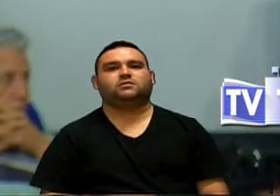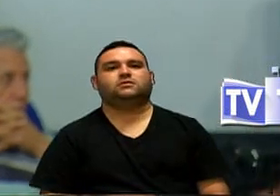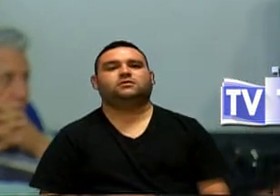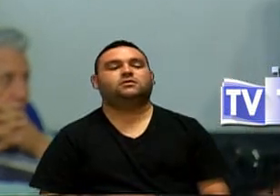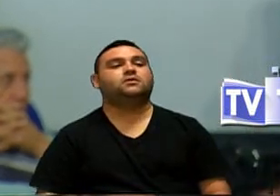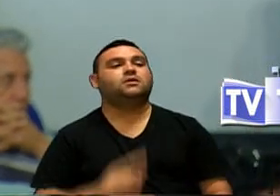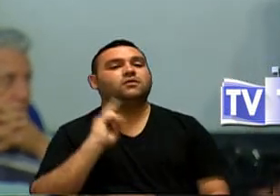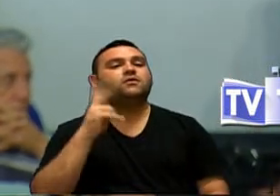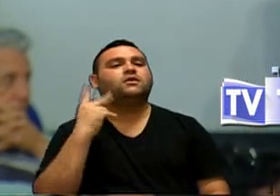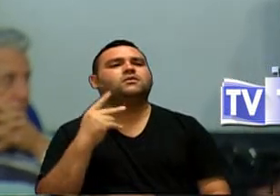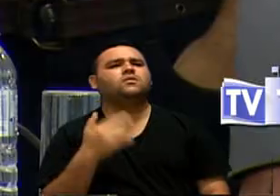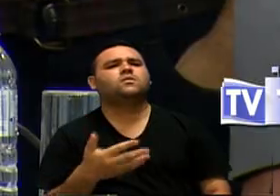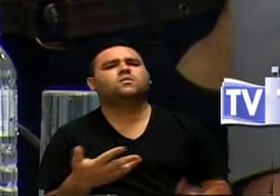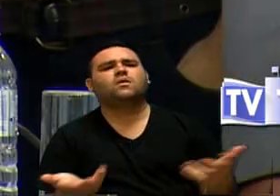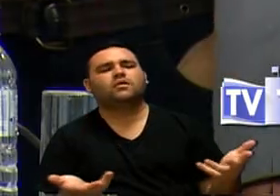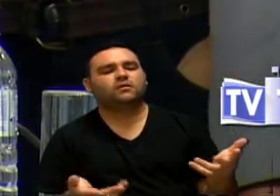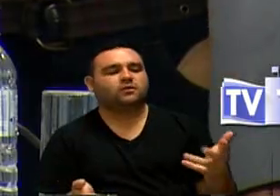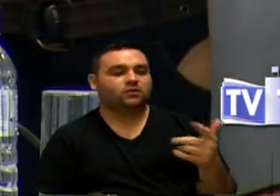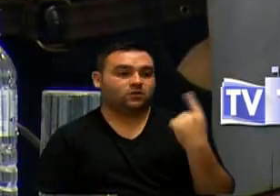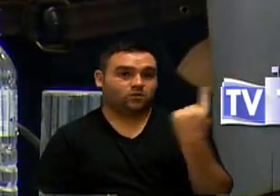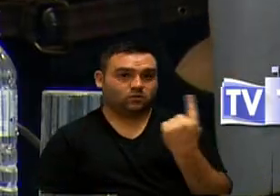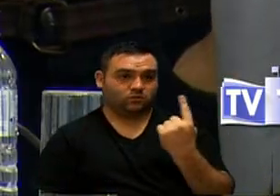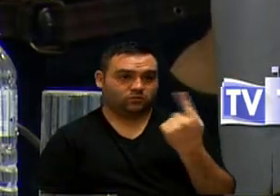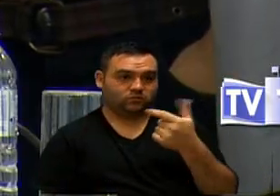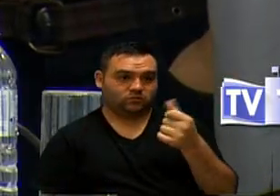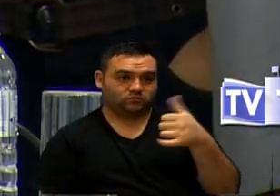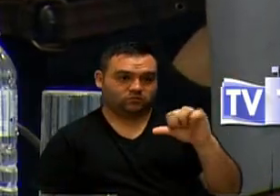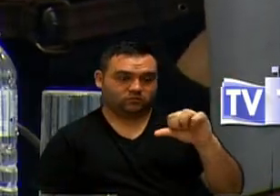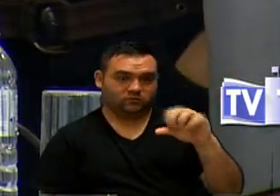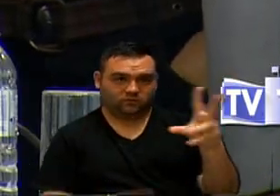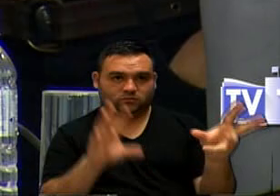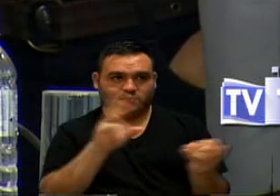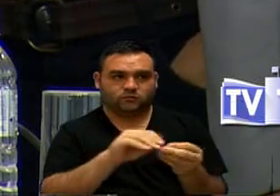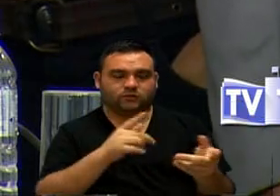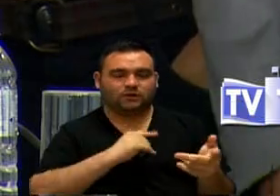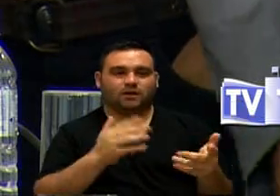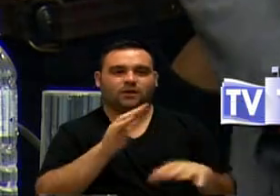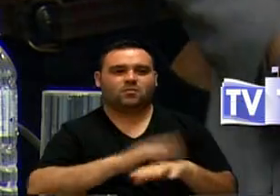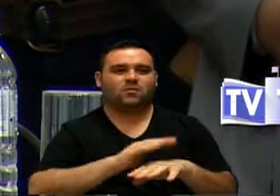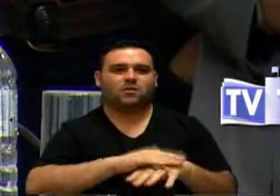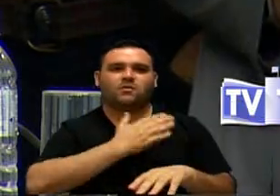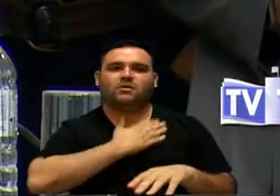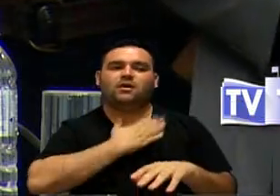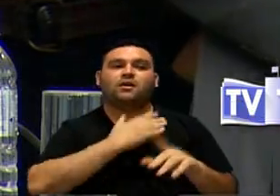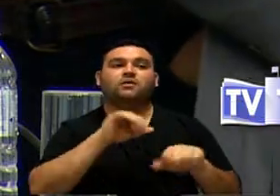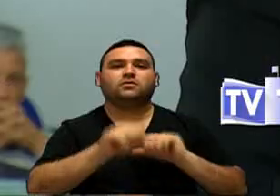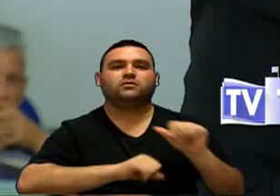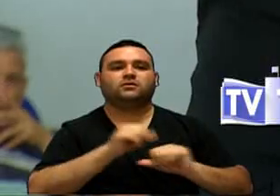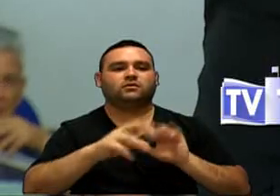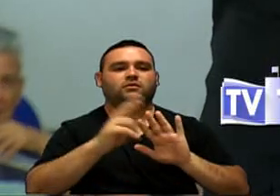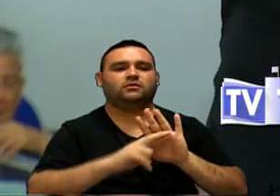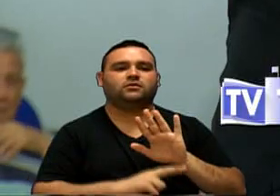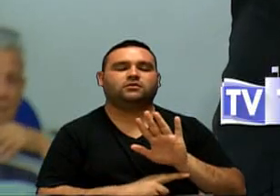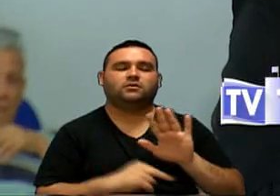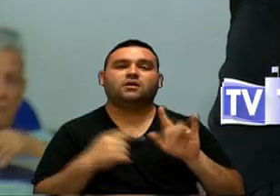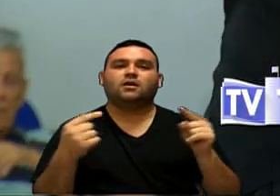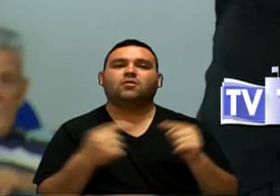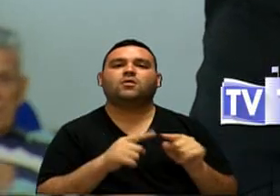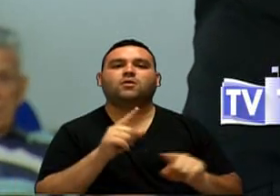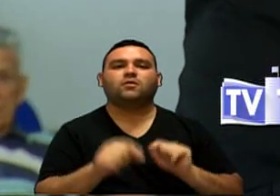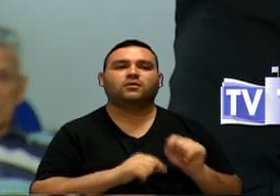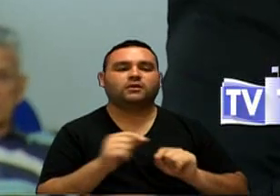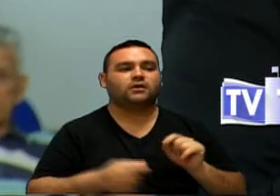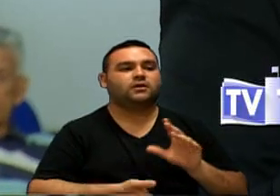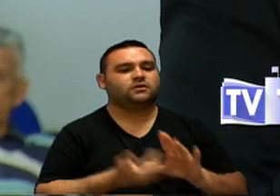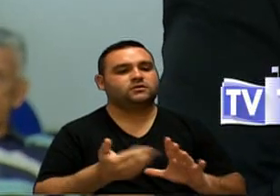1 de 2019? Qual vereador? Desculpa. Projeto 1 de 2019, de resolução de minha autoria, que altera o regimento sobre a